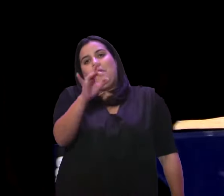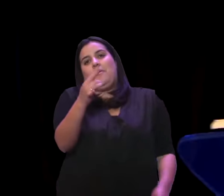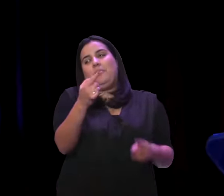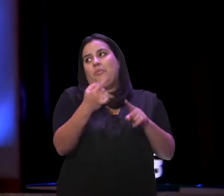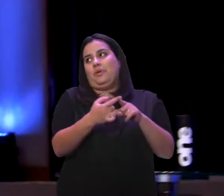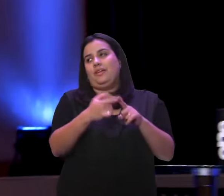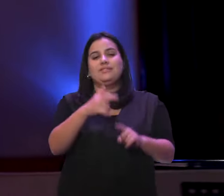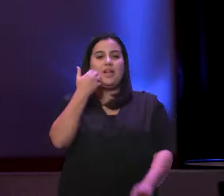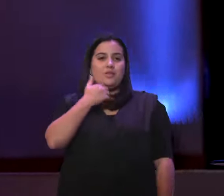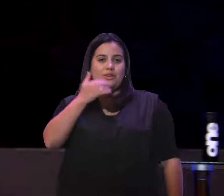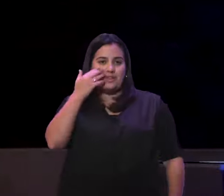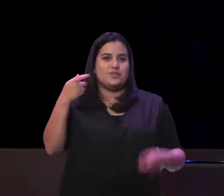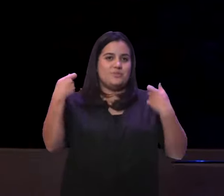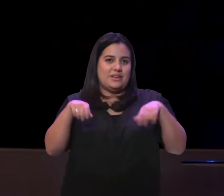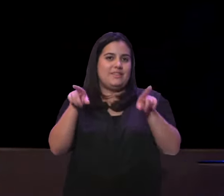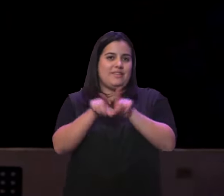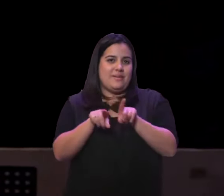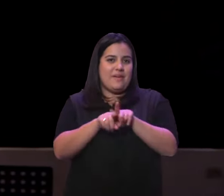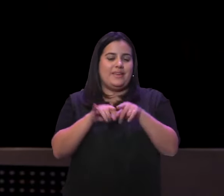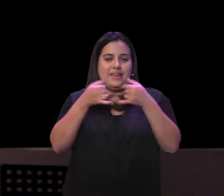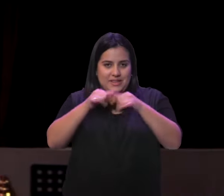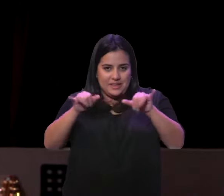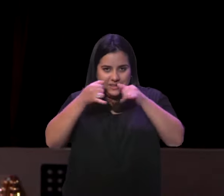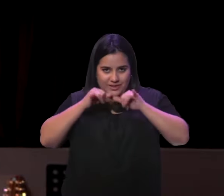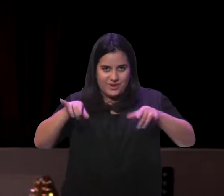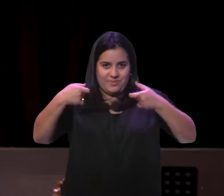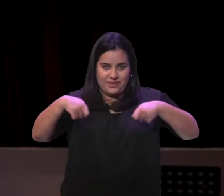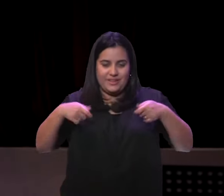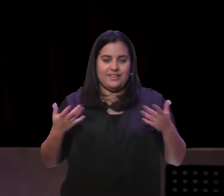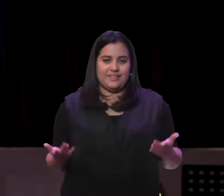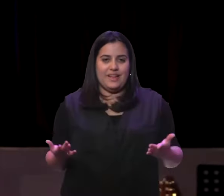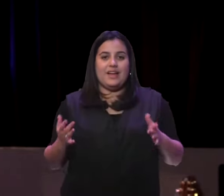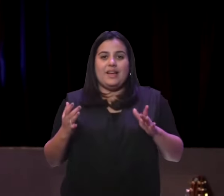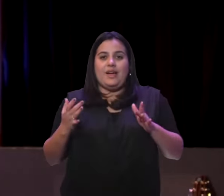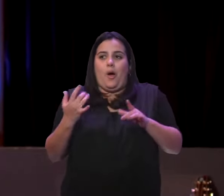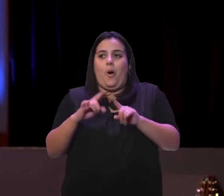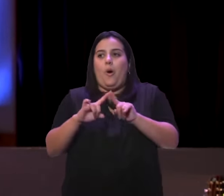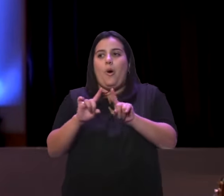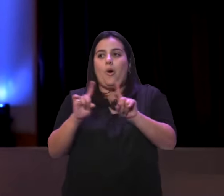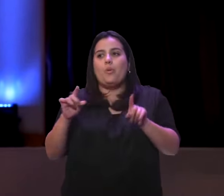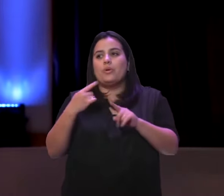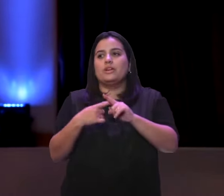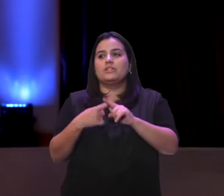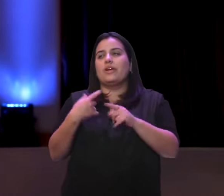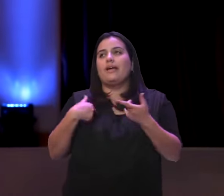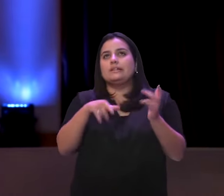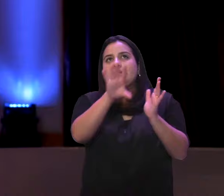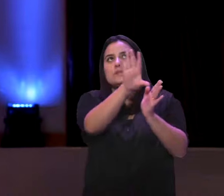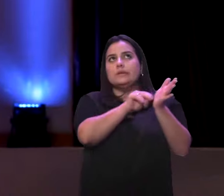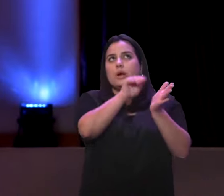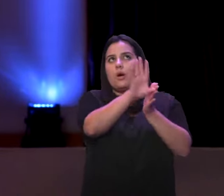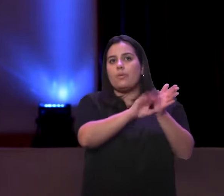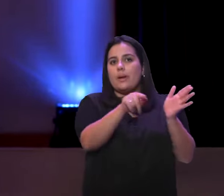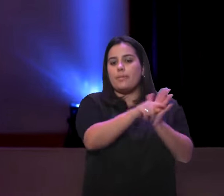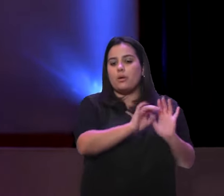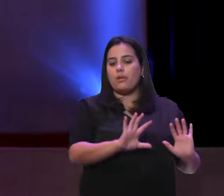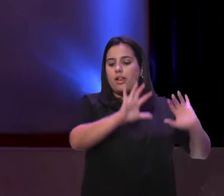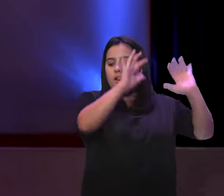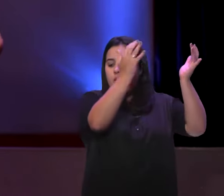a adolescente precisa gastar energia. Não é porque a gente está tentando copiar uma balada para ver se os adolescentes do